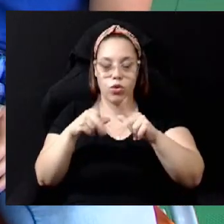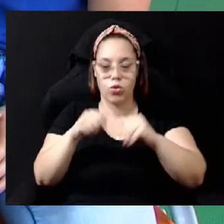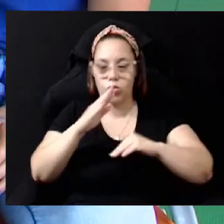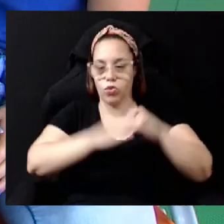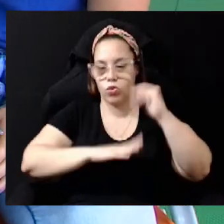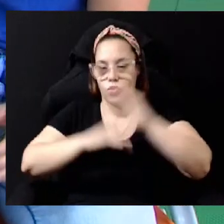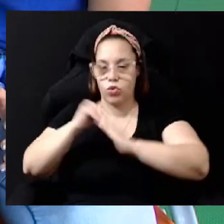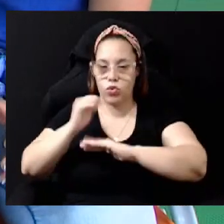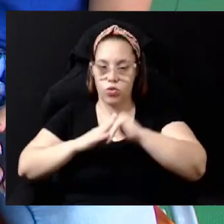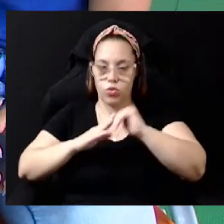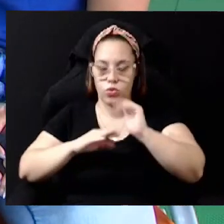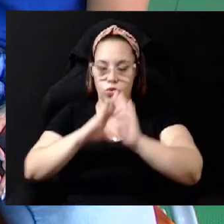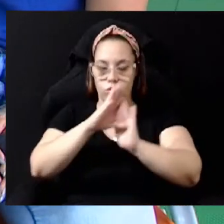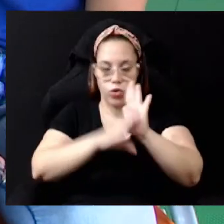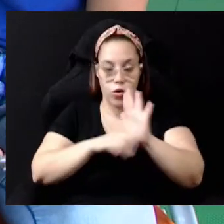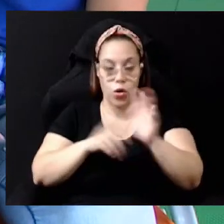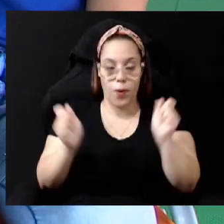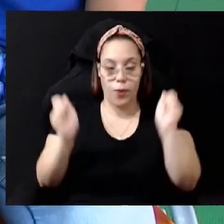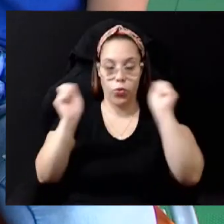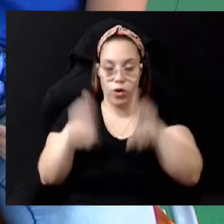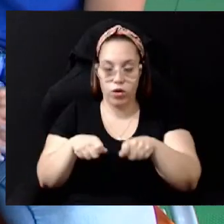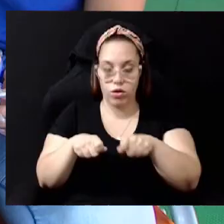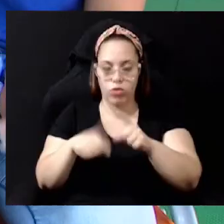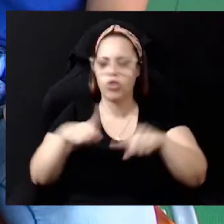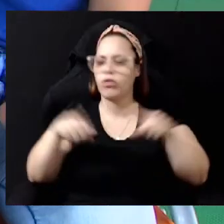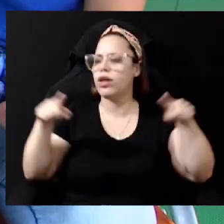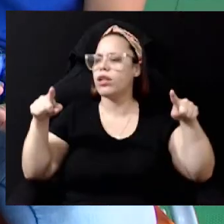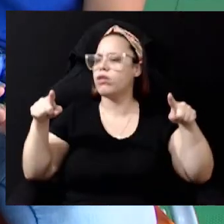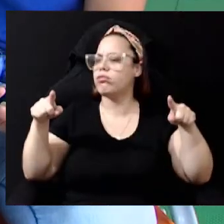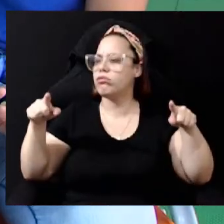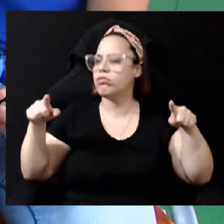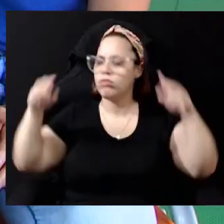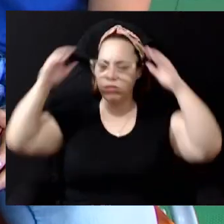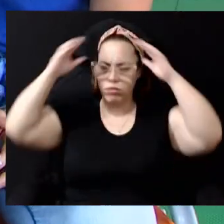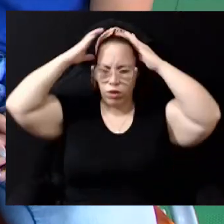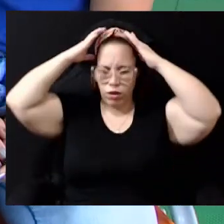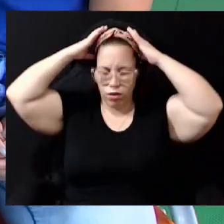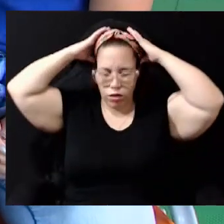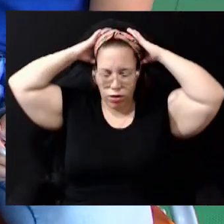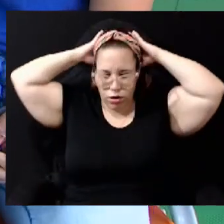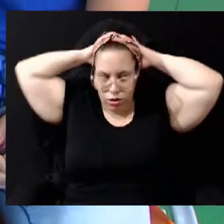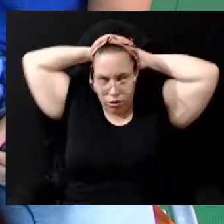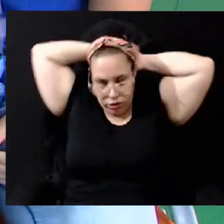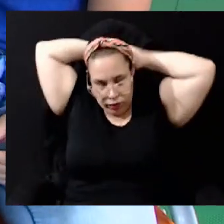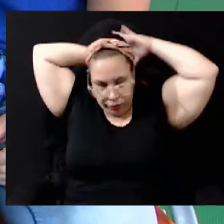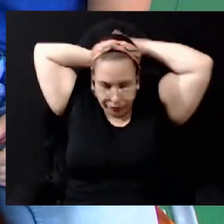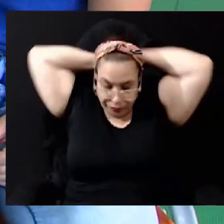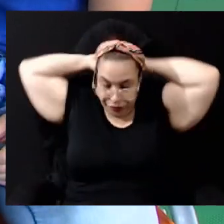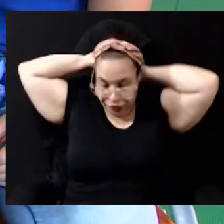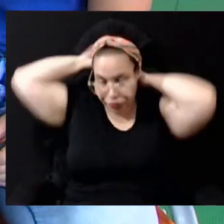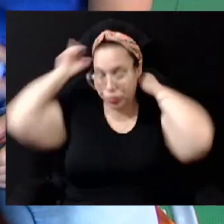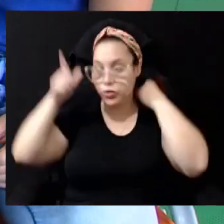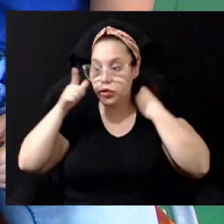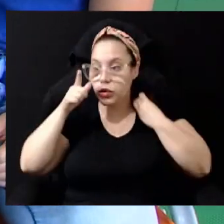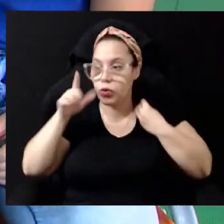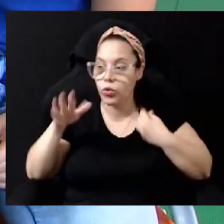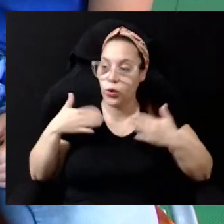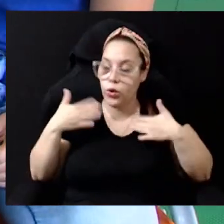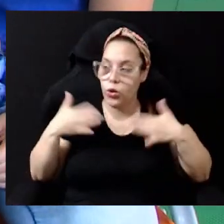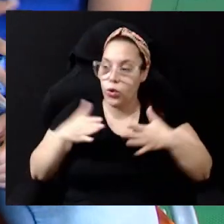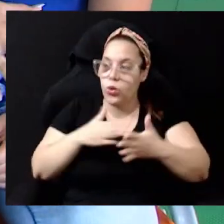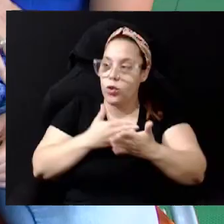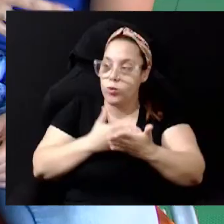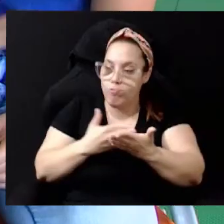todas as atividades extracurriculares possíveis, diversas. Olha aí, porque assim eles vão conseguir abordar um